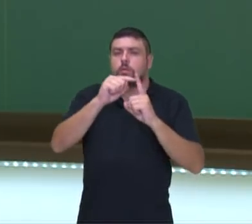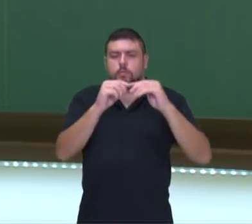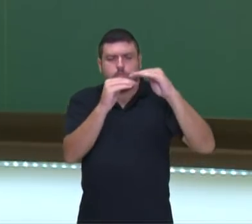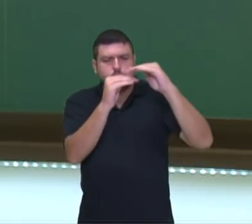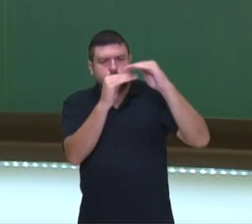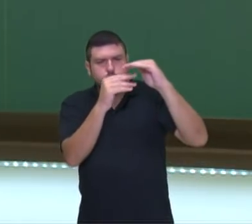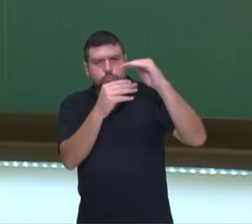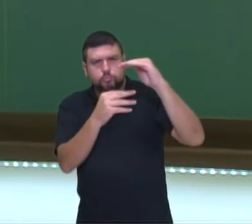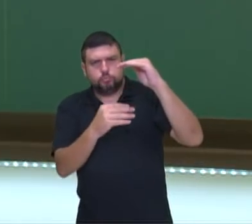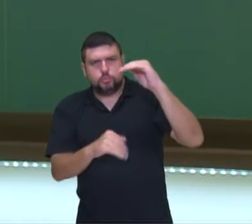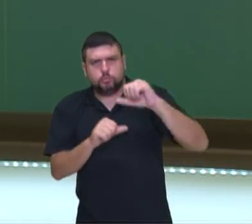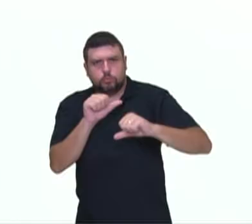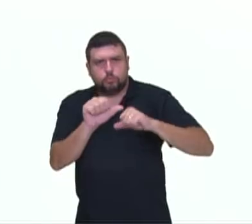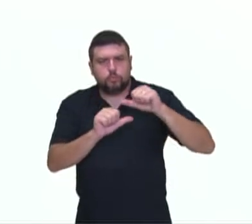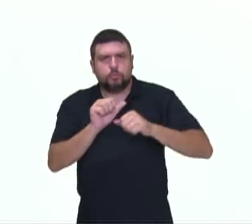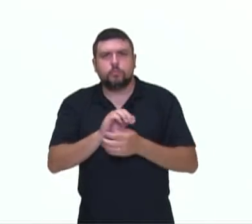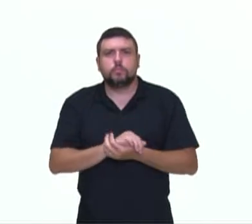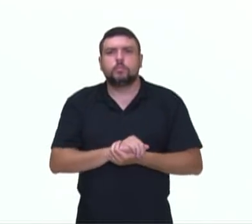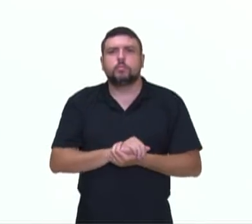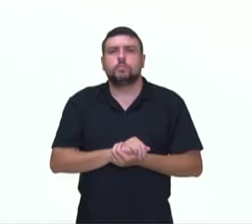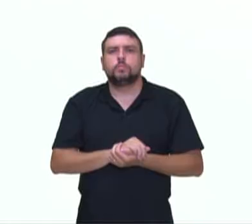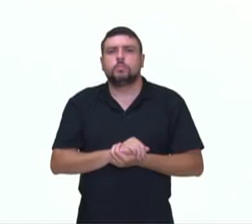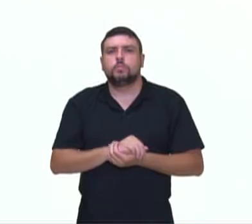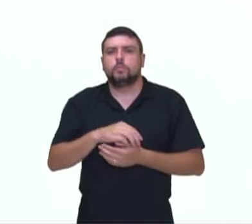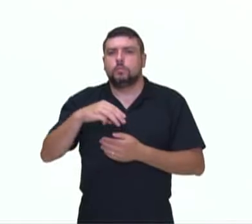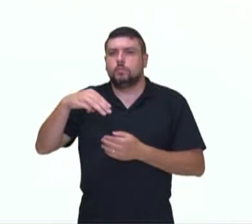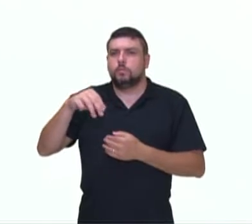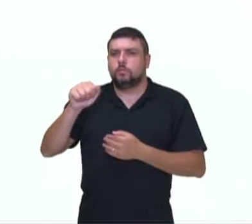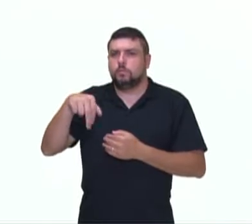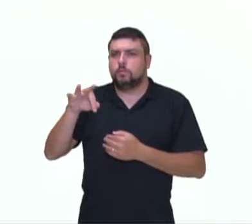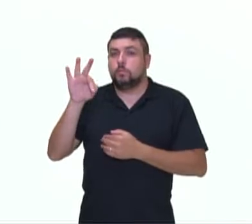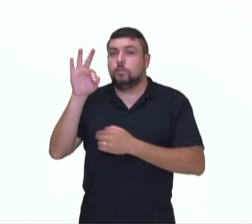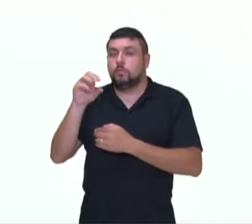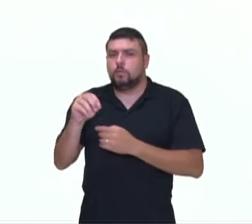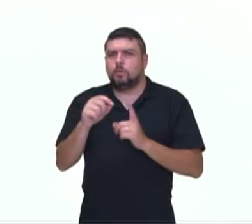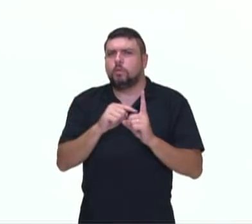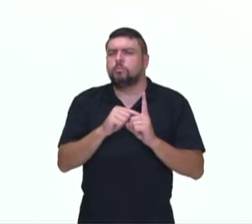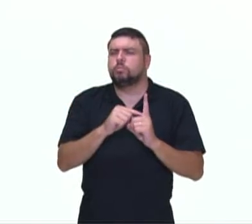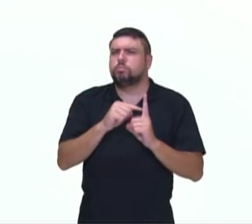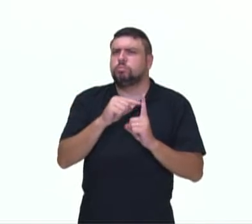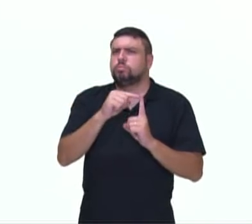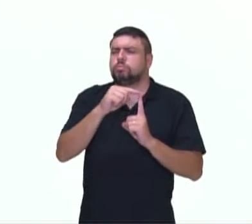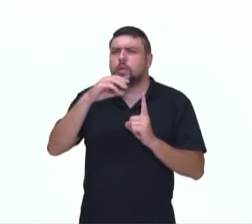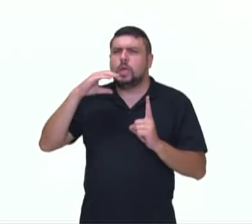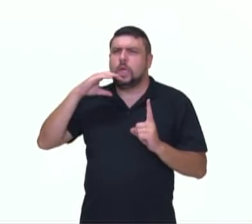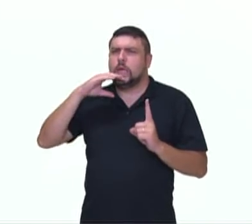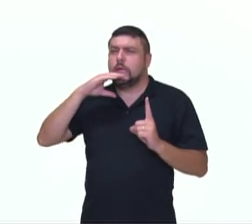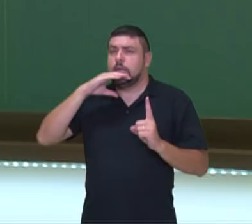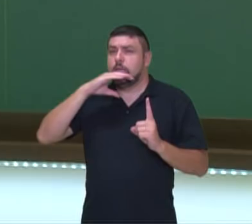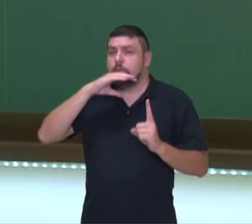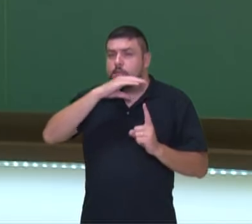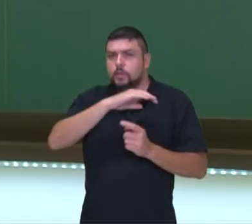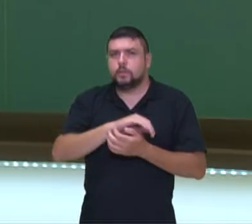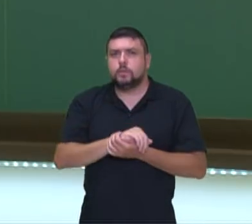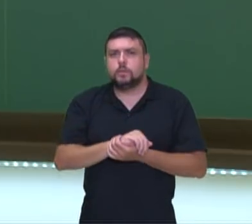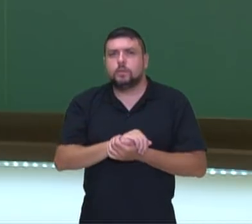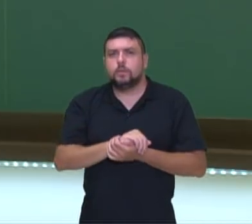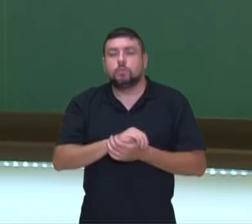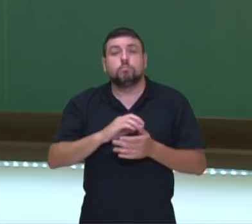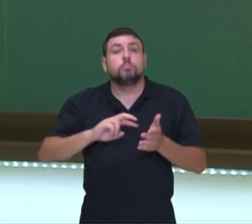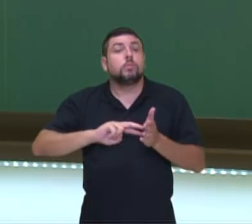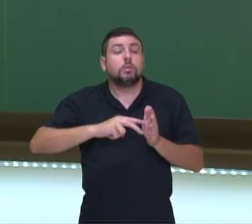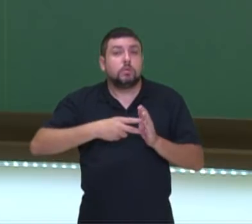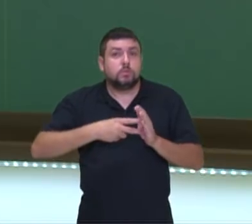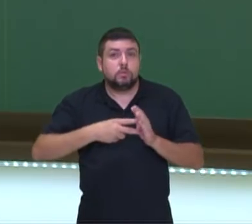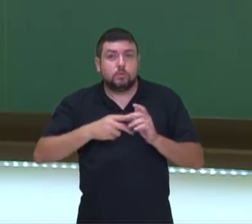essa subdivisão. O manto apresenta uma temperatura elevada, muito quente, ou seja, não